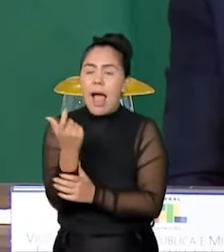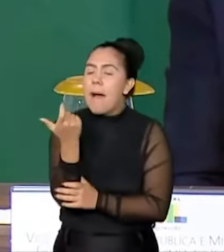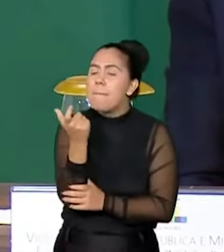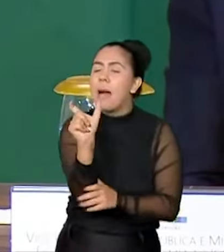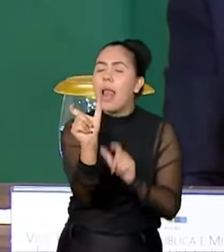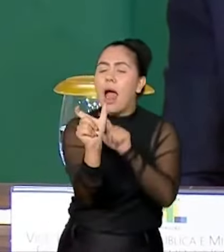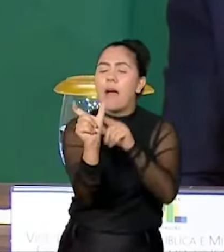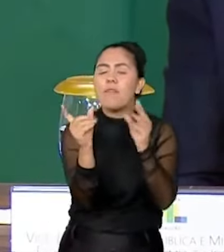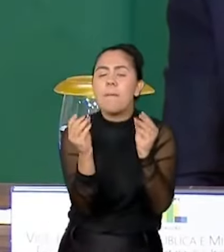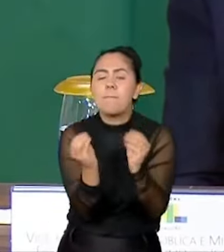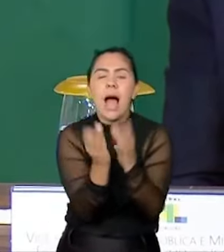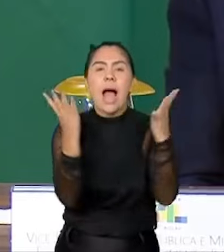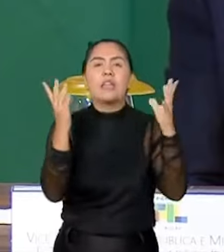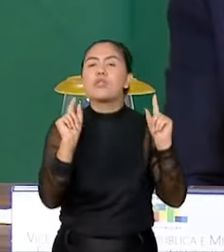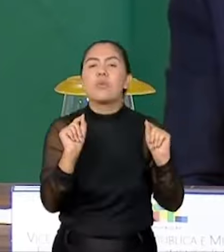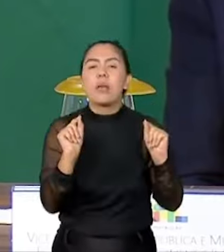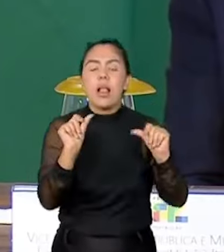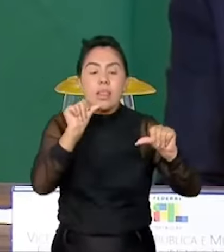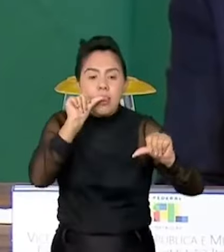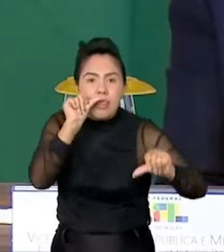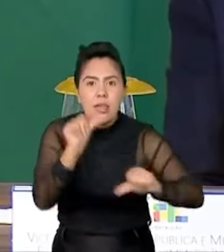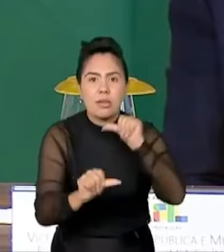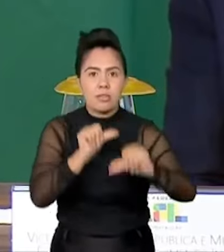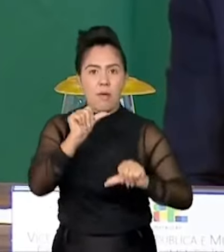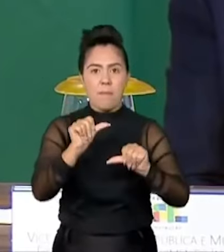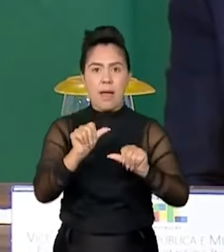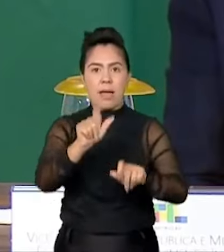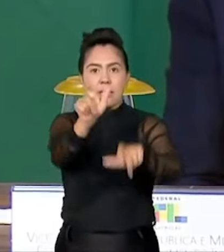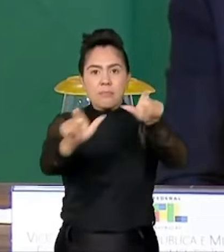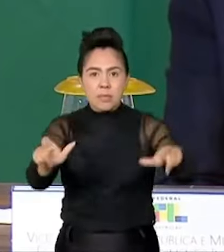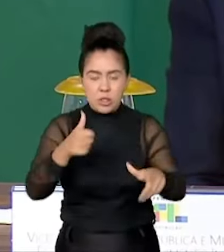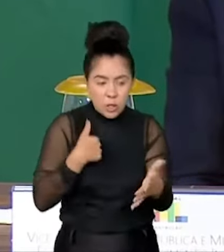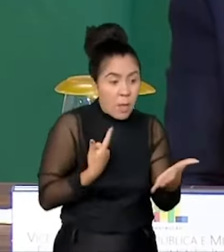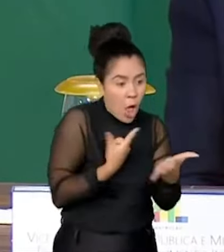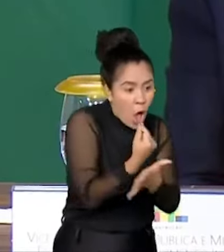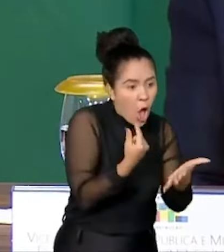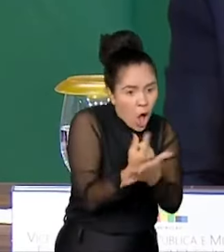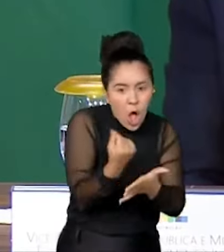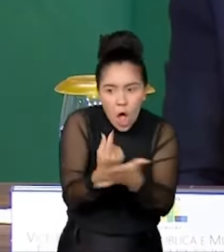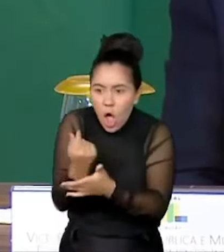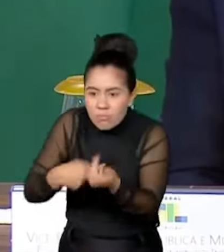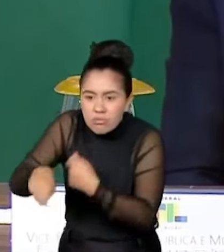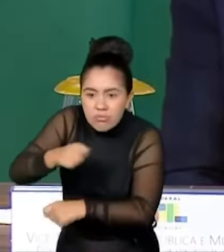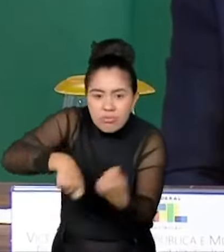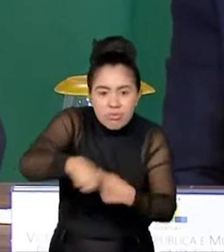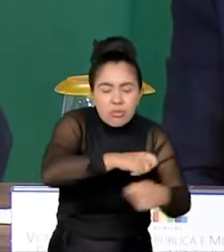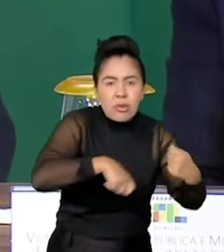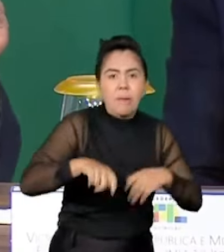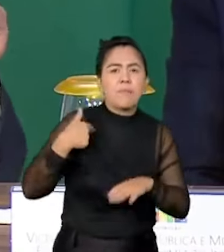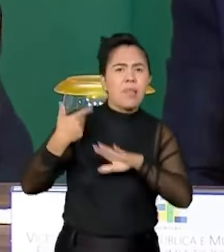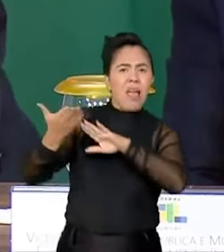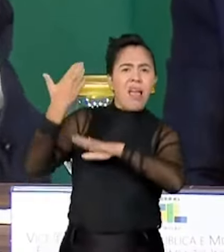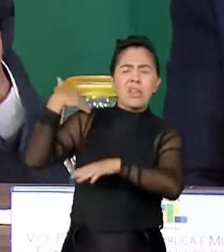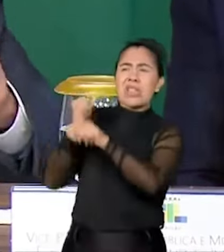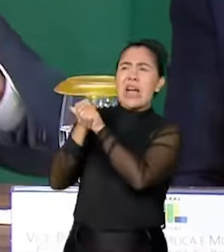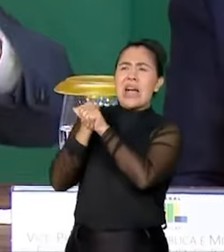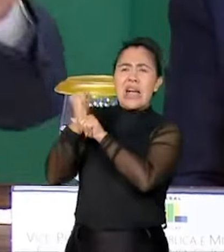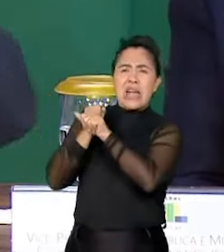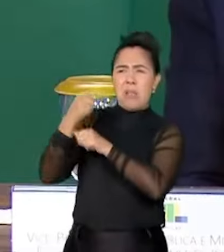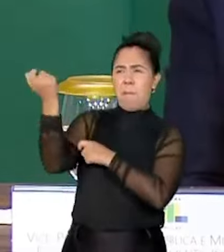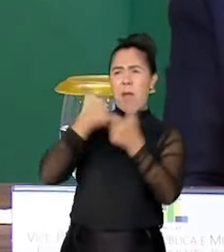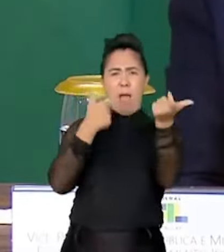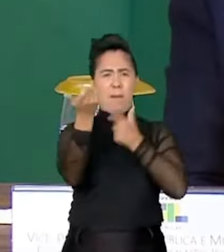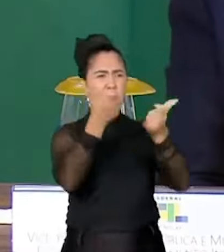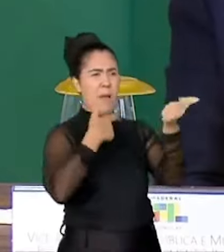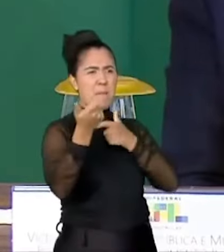é você transformar as pessoas em pequenos consumidores. Eu, durante muito tempo, fui atacado, porque o Lula só pensa